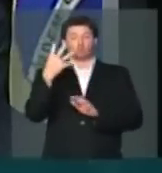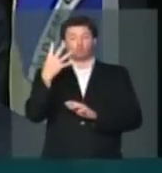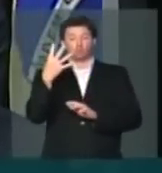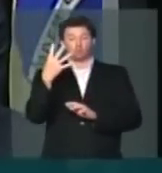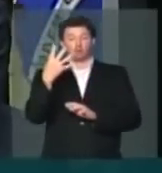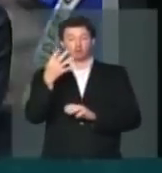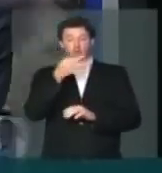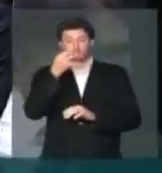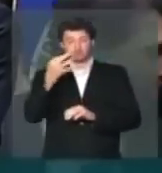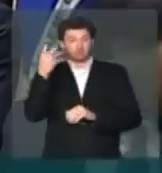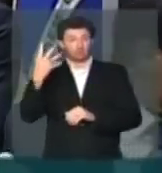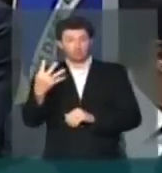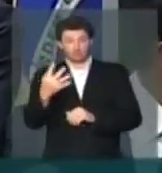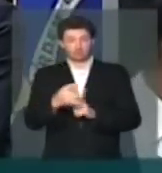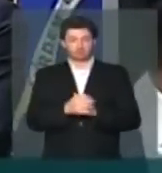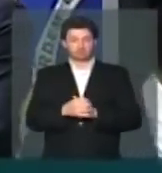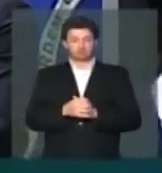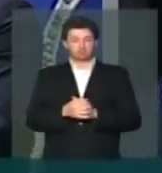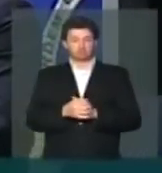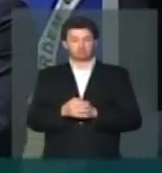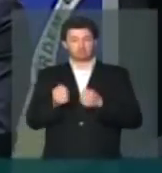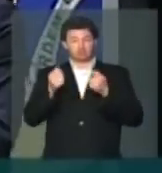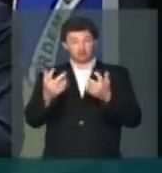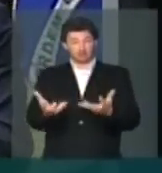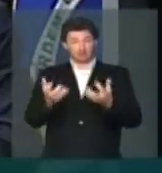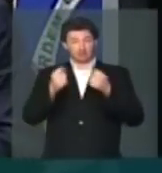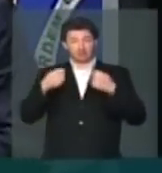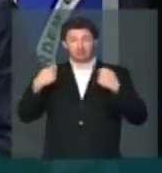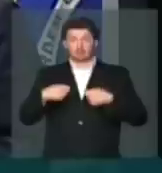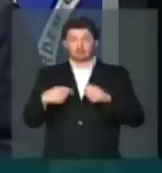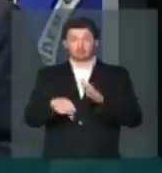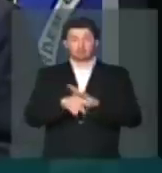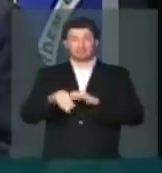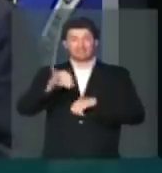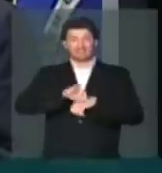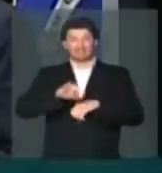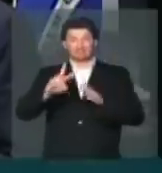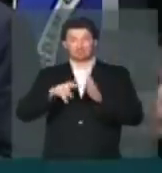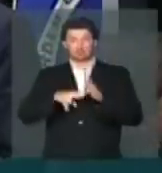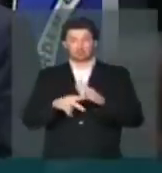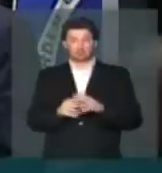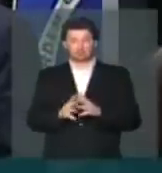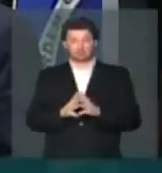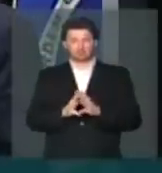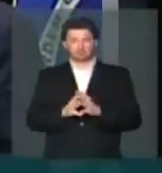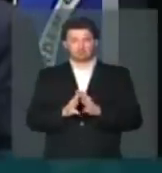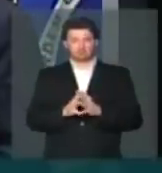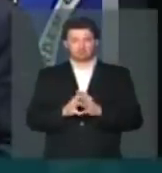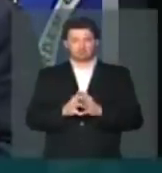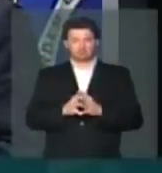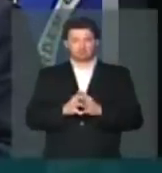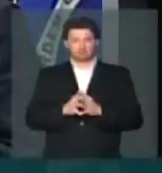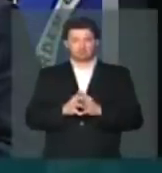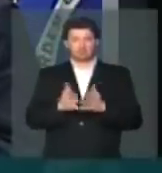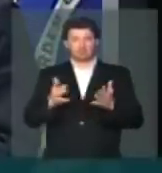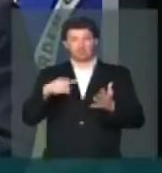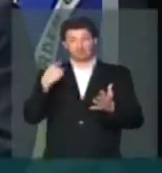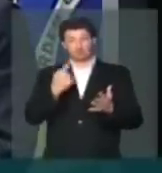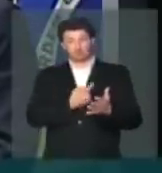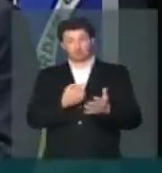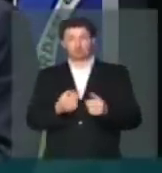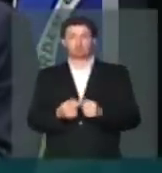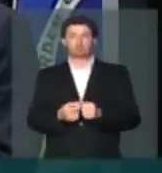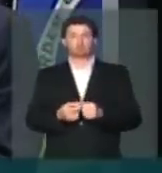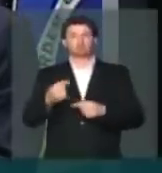quatro sugestões para atender a demanda das centrais sindicais. E nós, depois